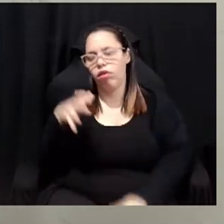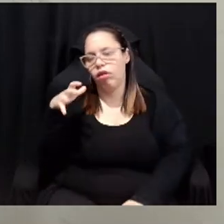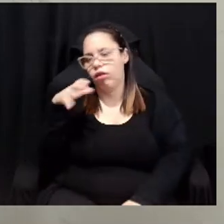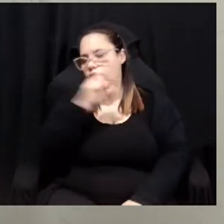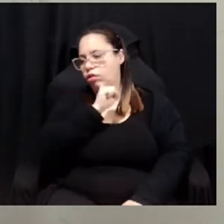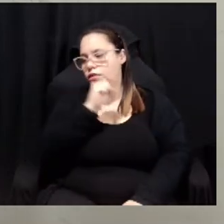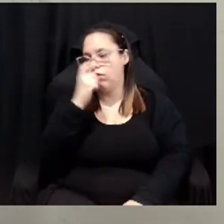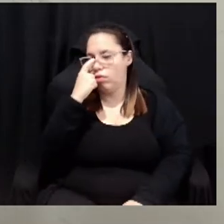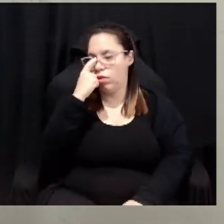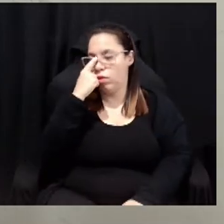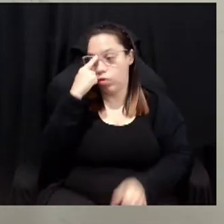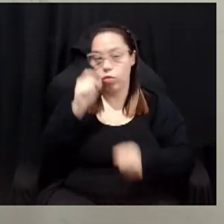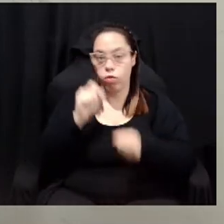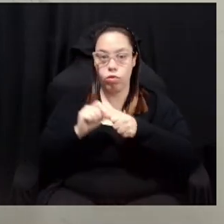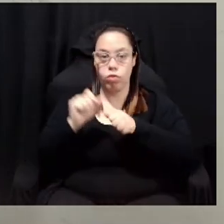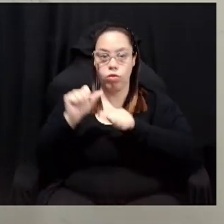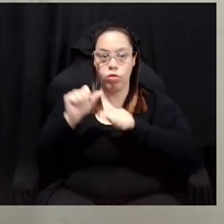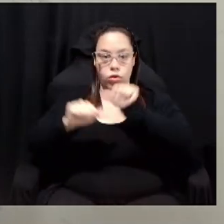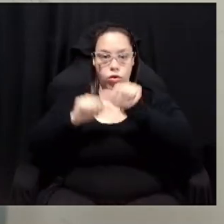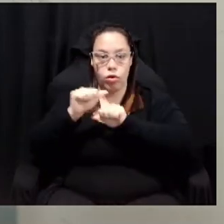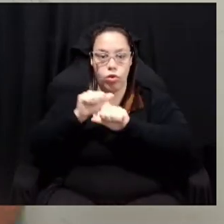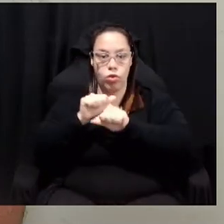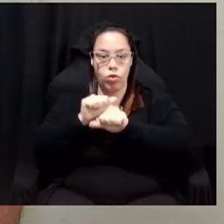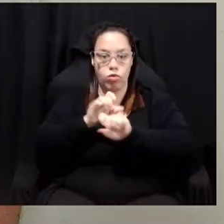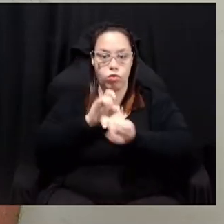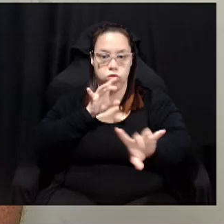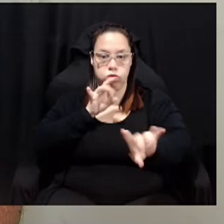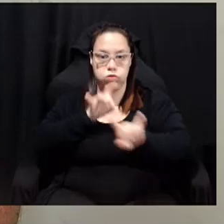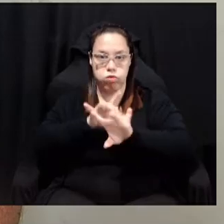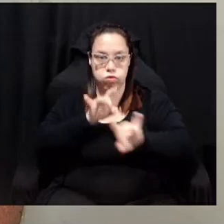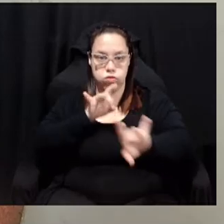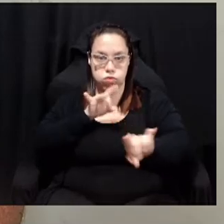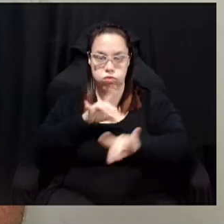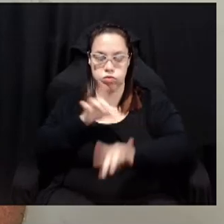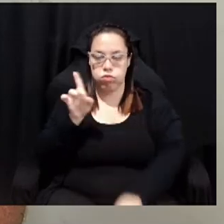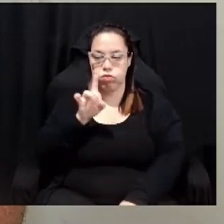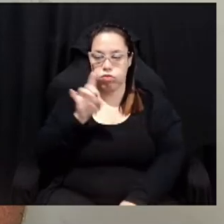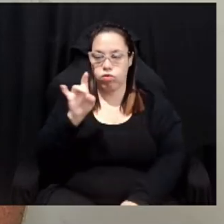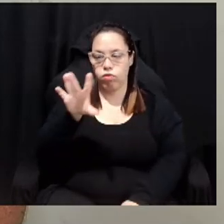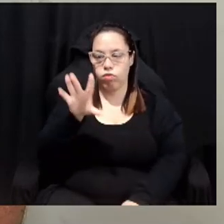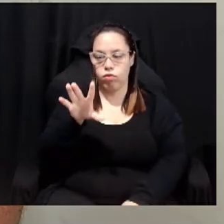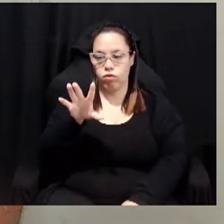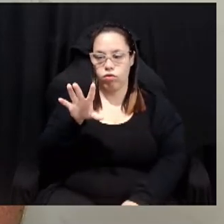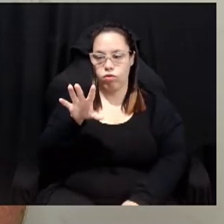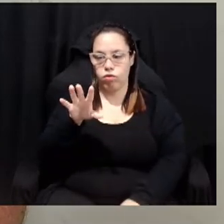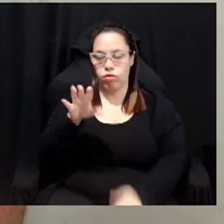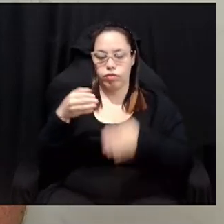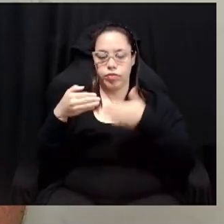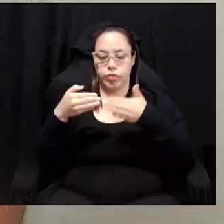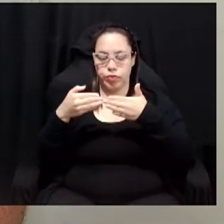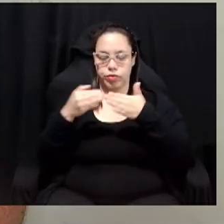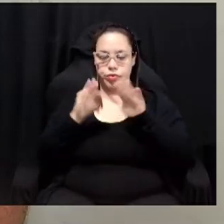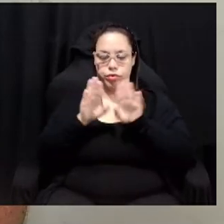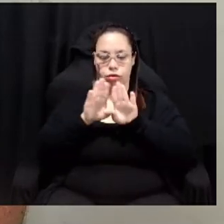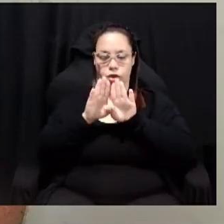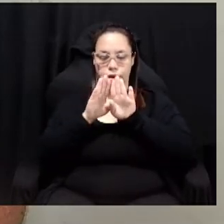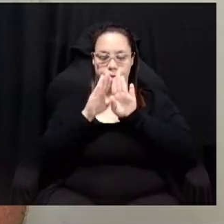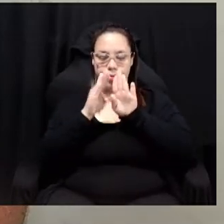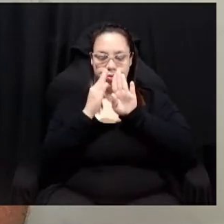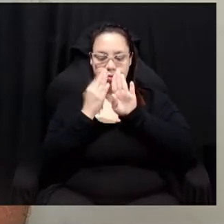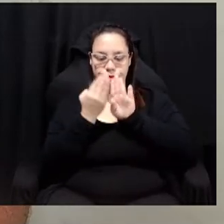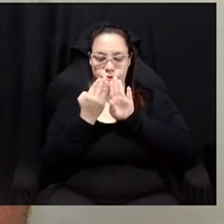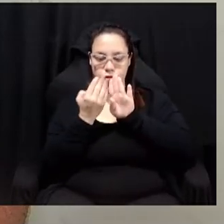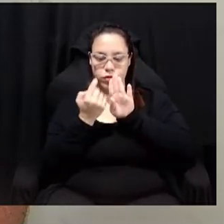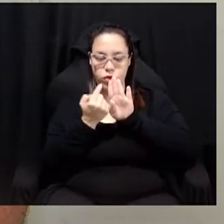fazer uma transformação digital. E a transformação digital não é só da porta para fora, porque da porta para dentro também nos